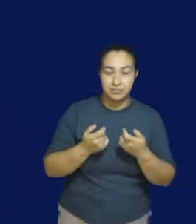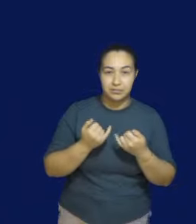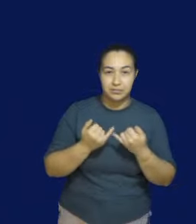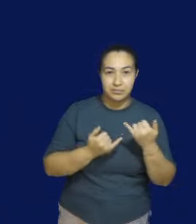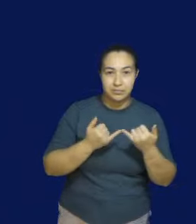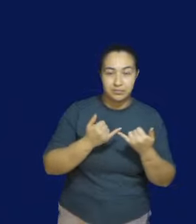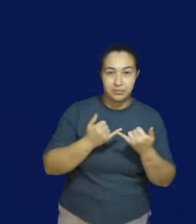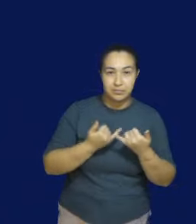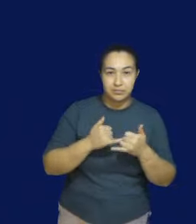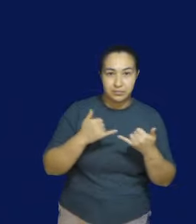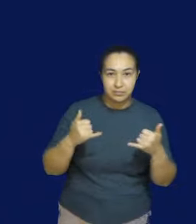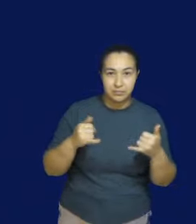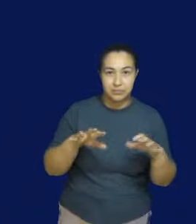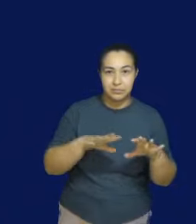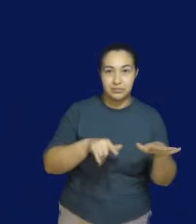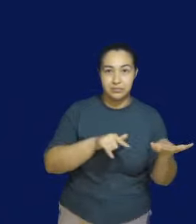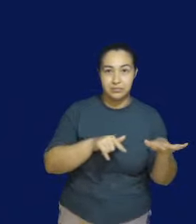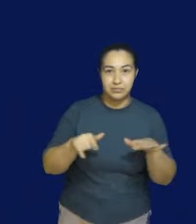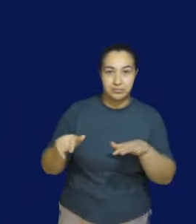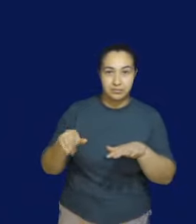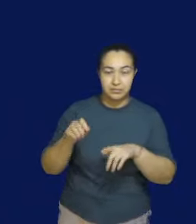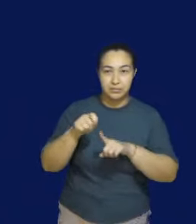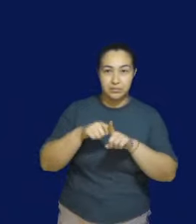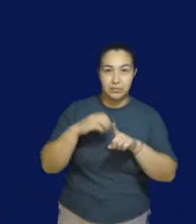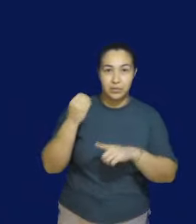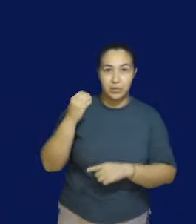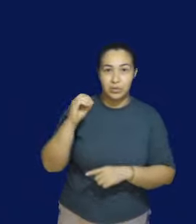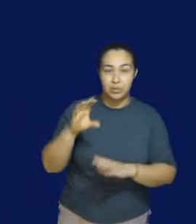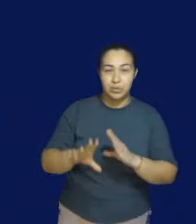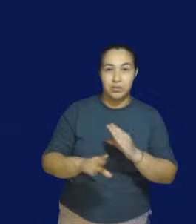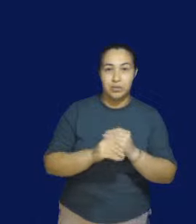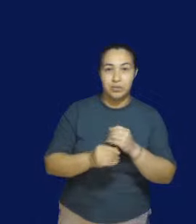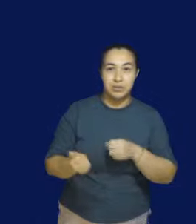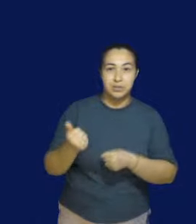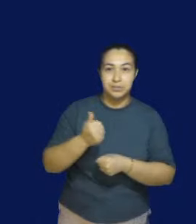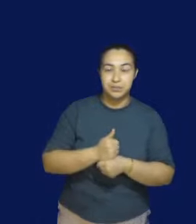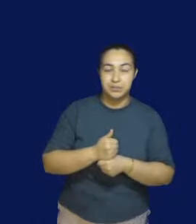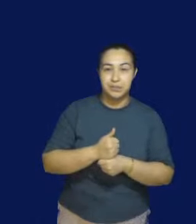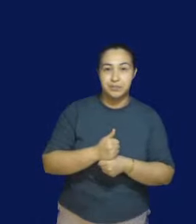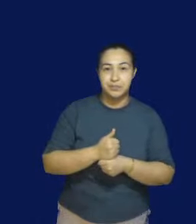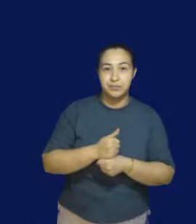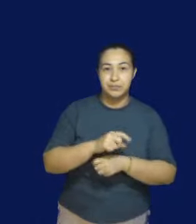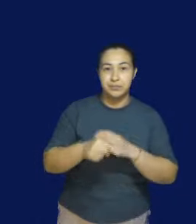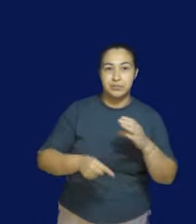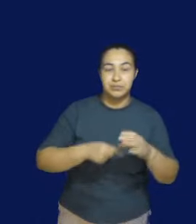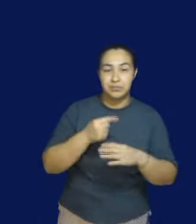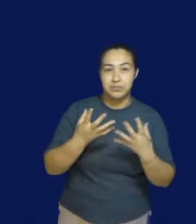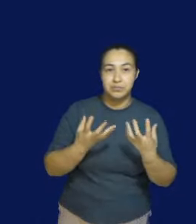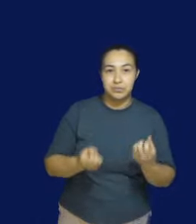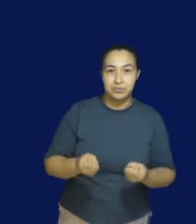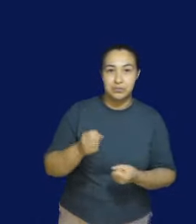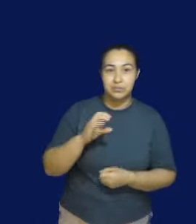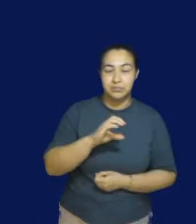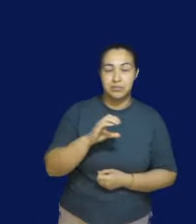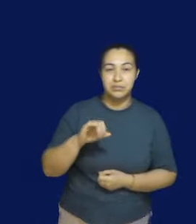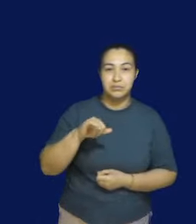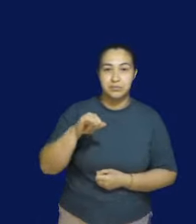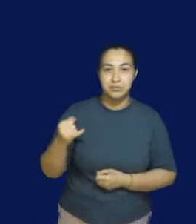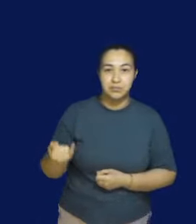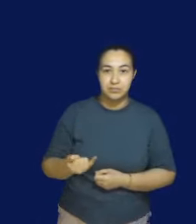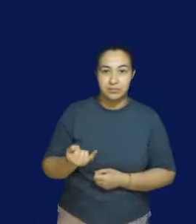de outubro no Estado de Santa Catarina, com emenda substitutiva global e pareceres favoráveis das comissões de Constituição e Justiça,